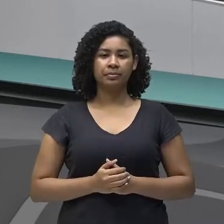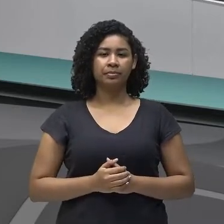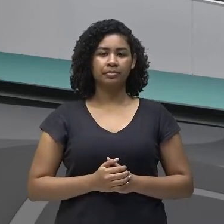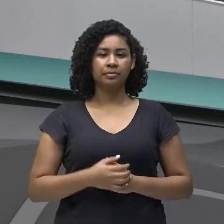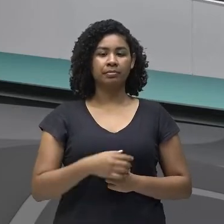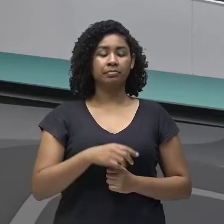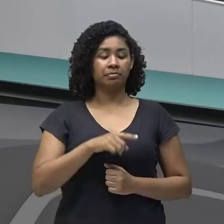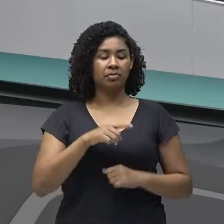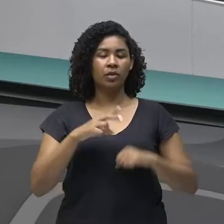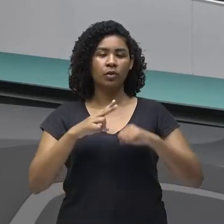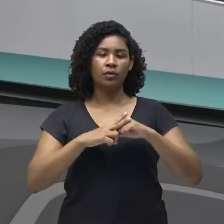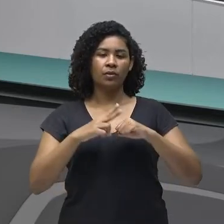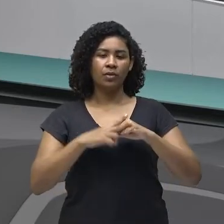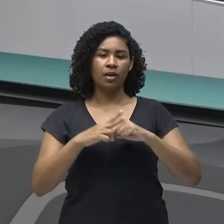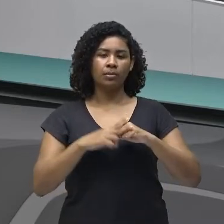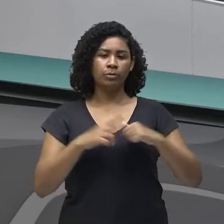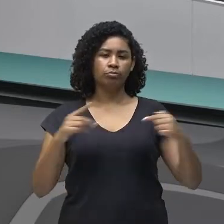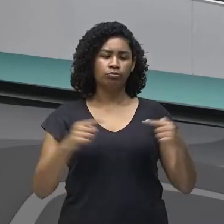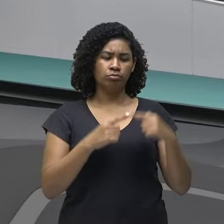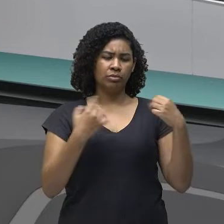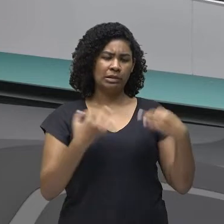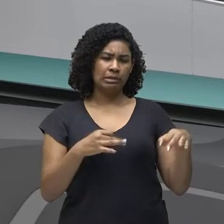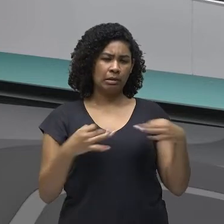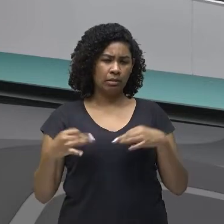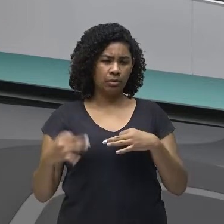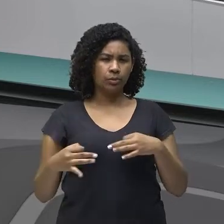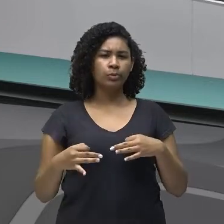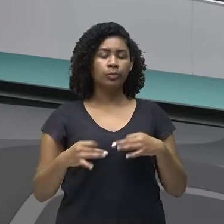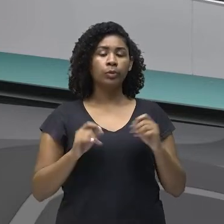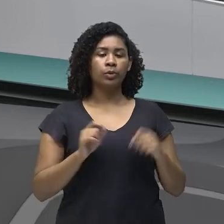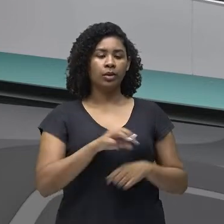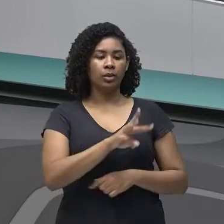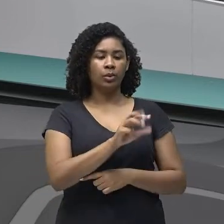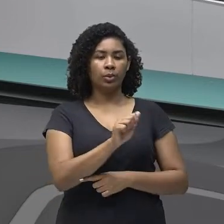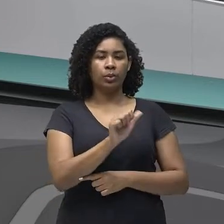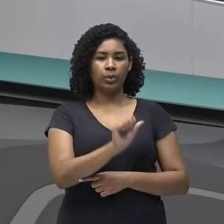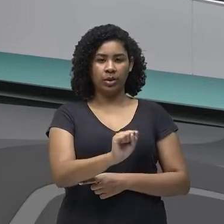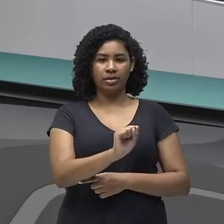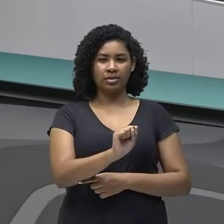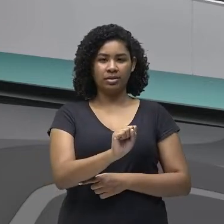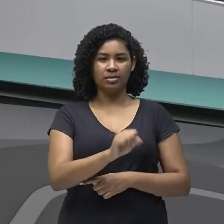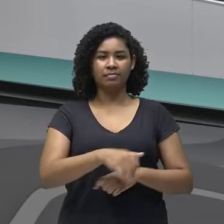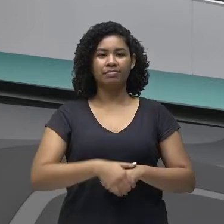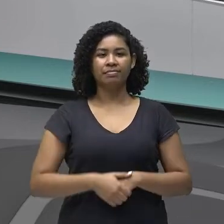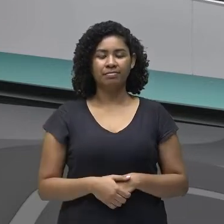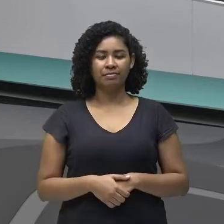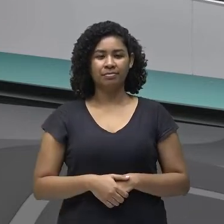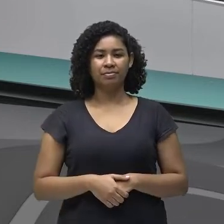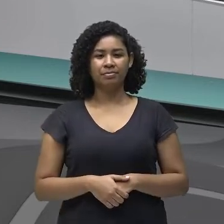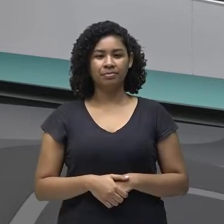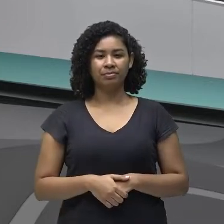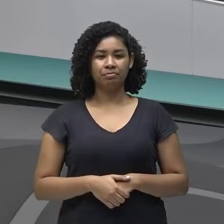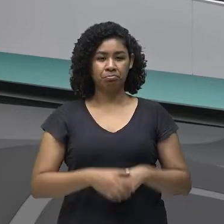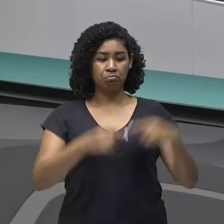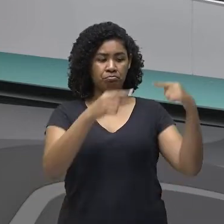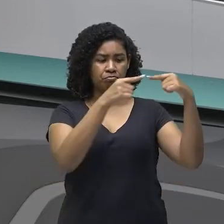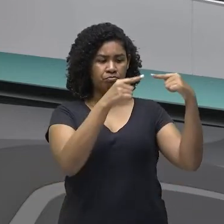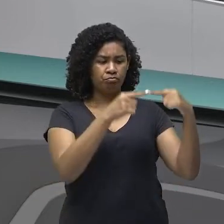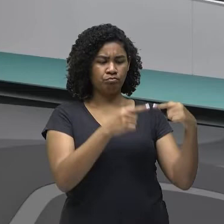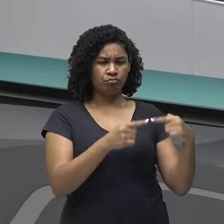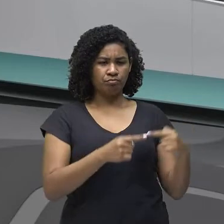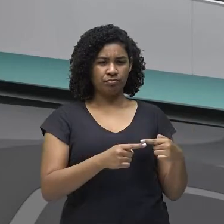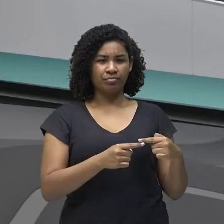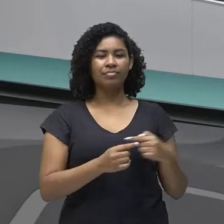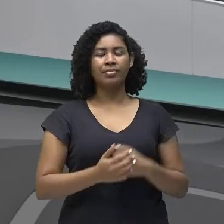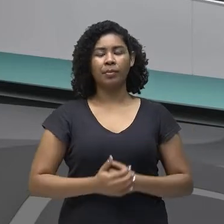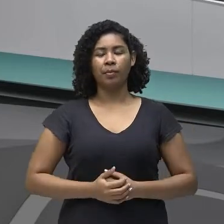o verbo, né, que conjuga cada um desses pronomes é o was. I was, he was, she was, it